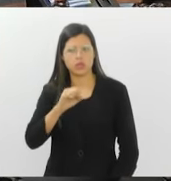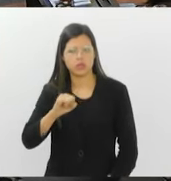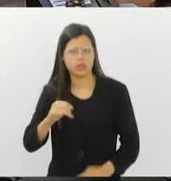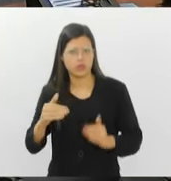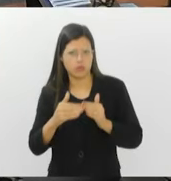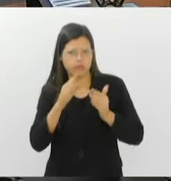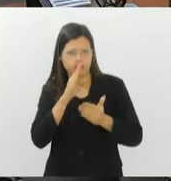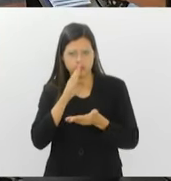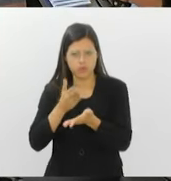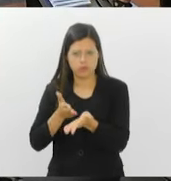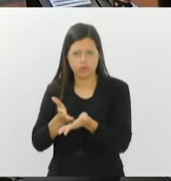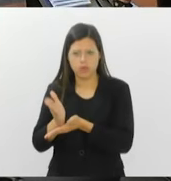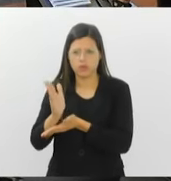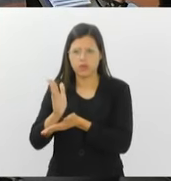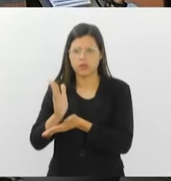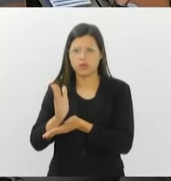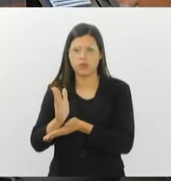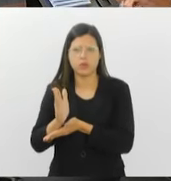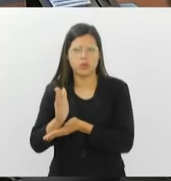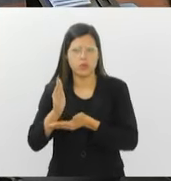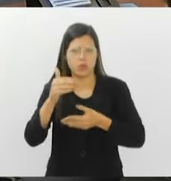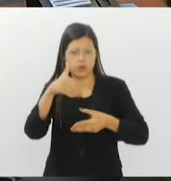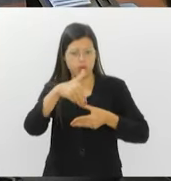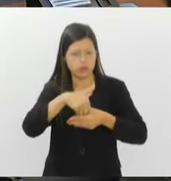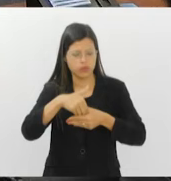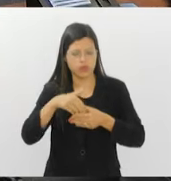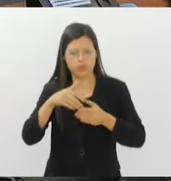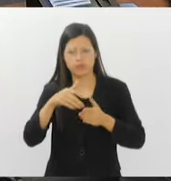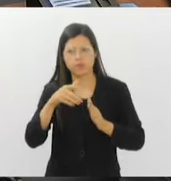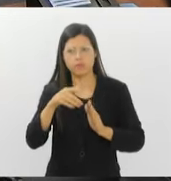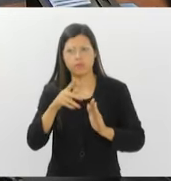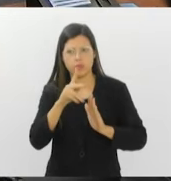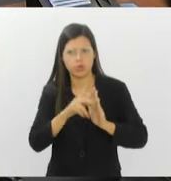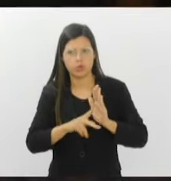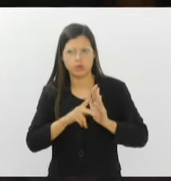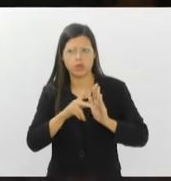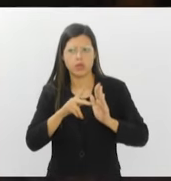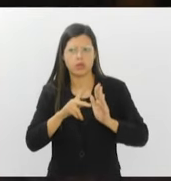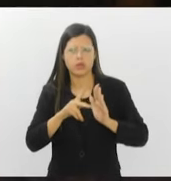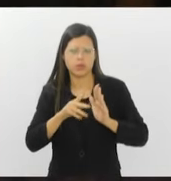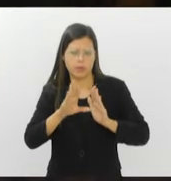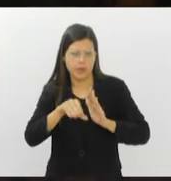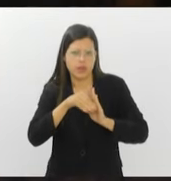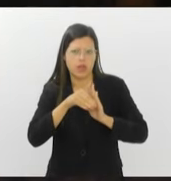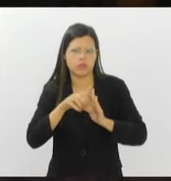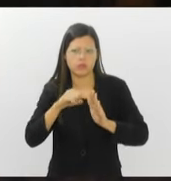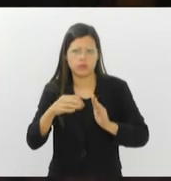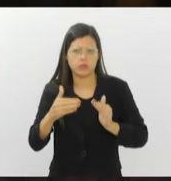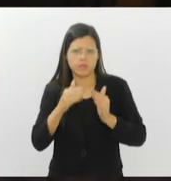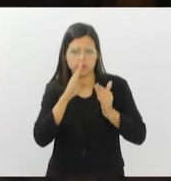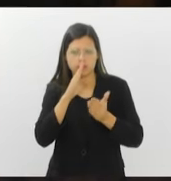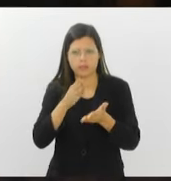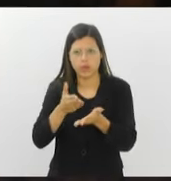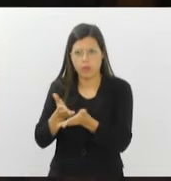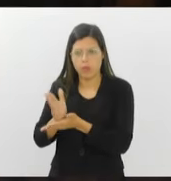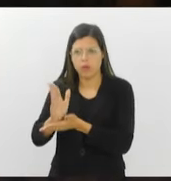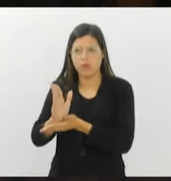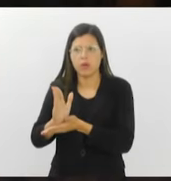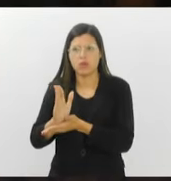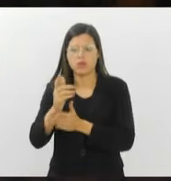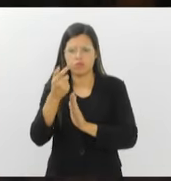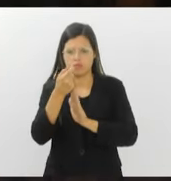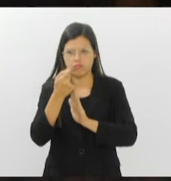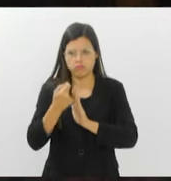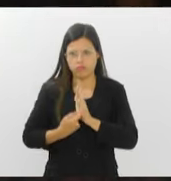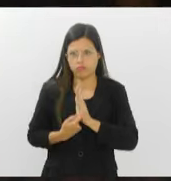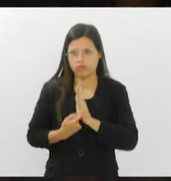estão. Aprovado. Em votação, o projeto assim emendado. Os senhores que aprovam, permaneçam como estão. Aprovado. Vai a redação do